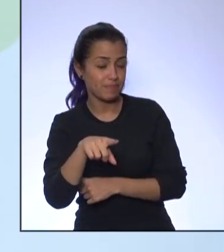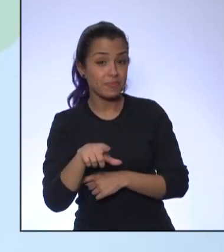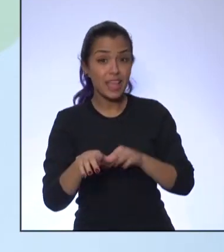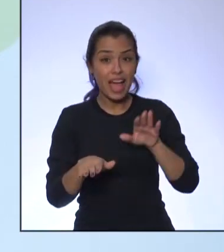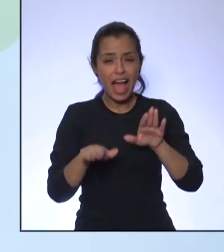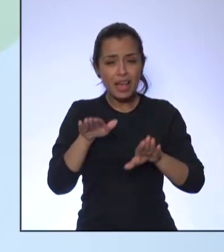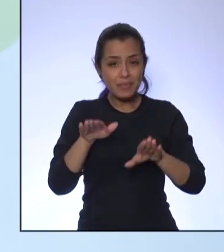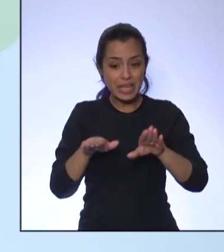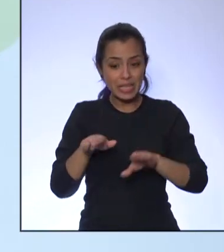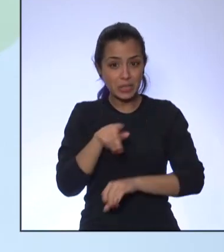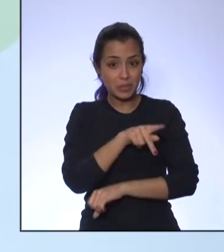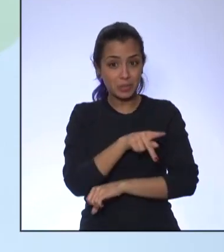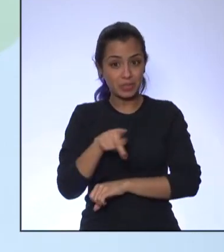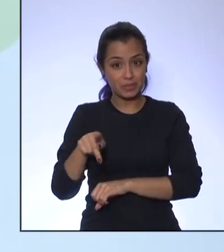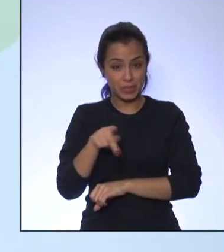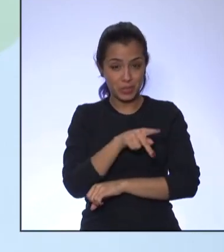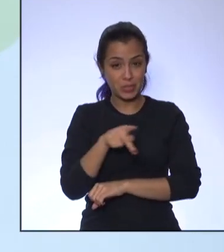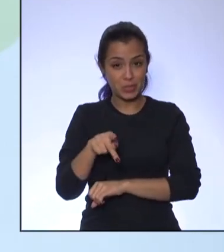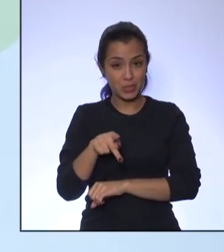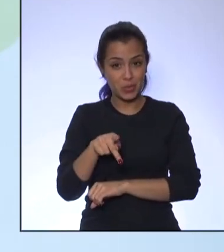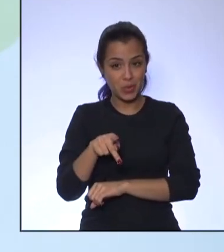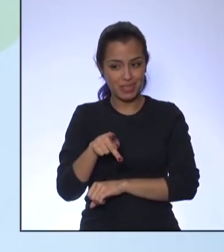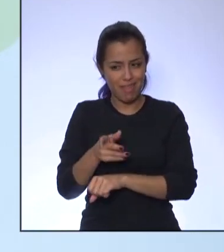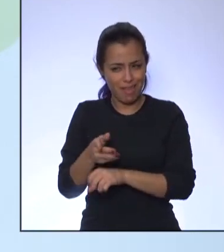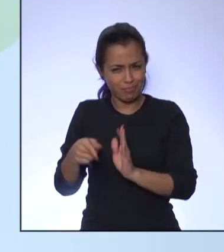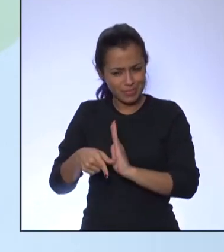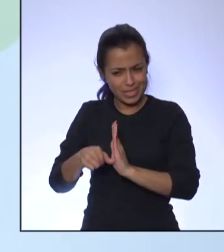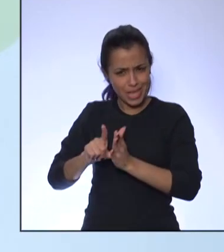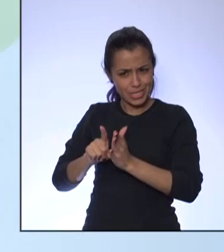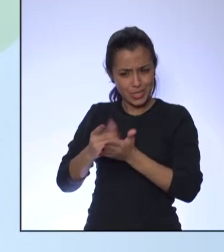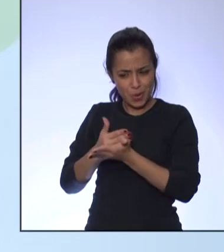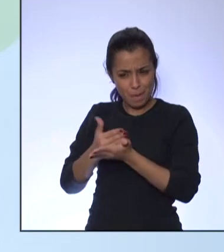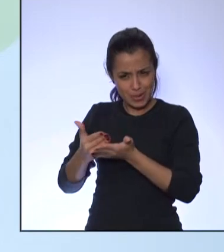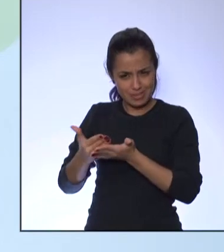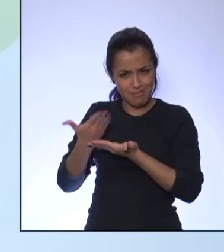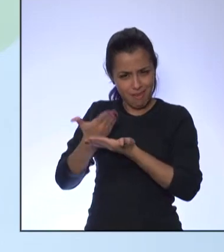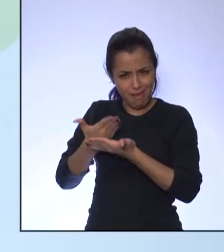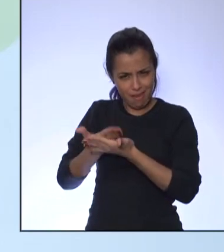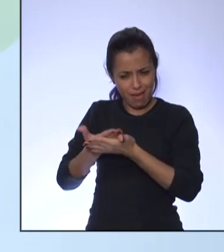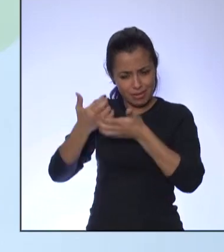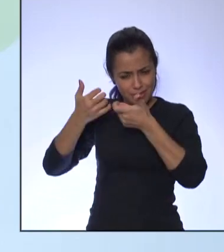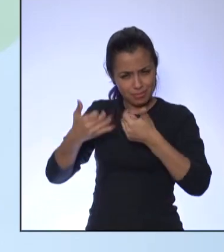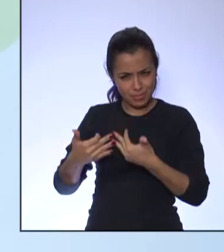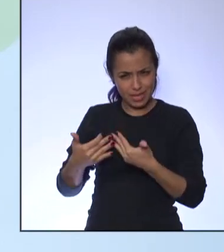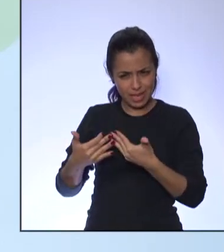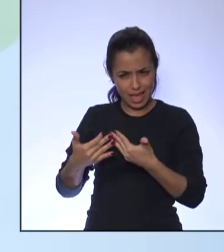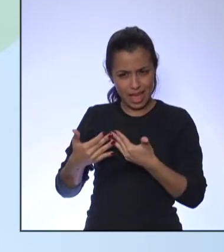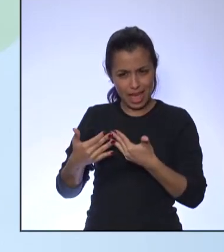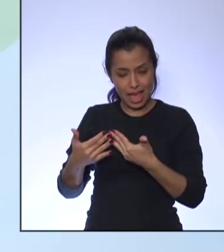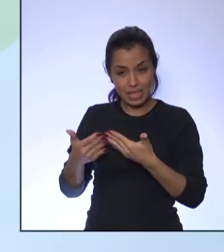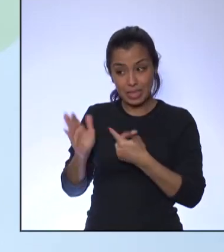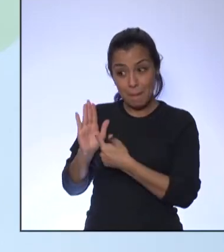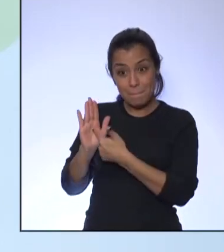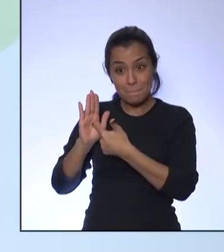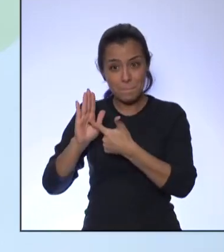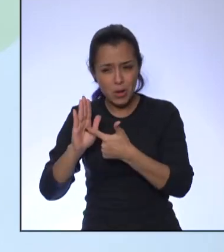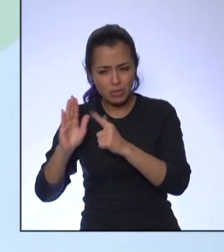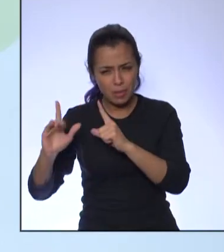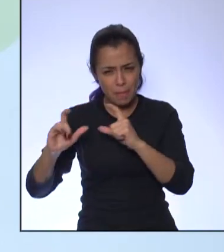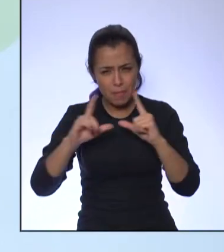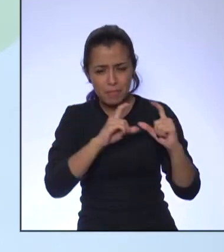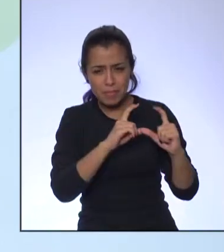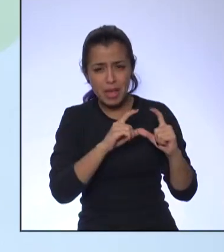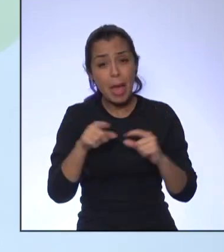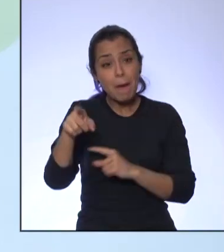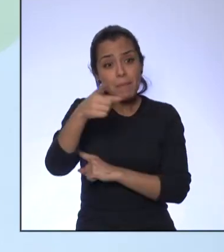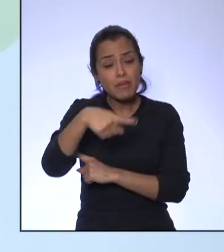ele faz essa primeira sensibilização com vocês? Primeiro, para ambientar o aluno, né, o estudante. Então, trazer o estudante para a